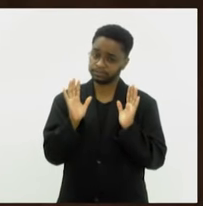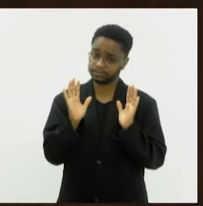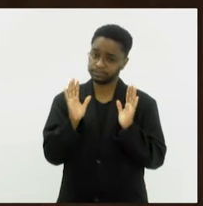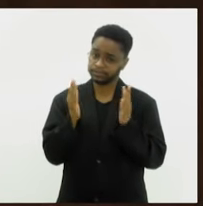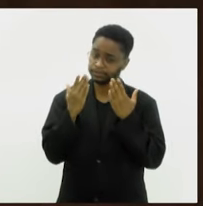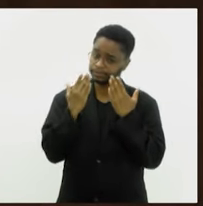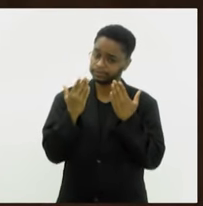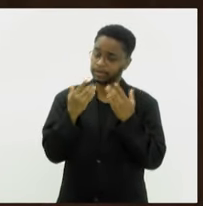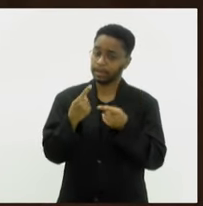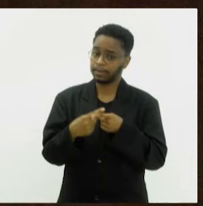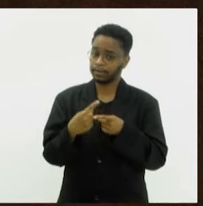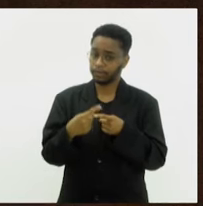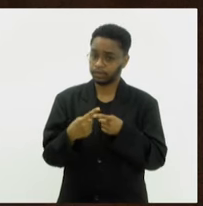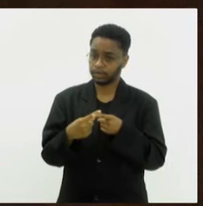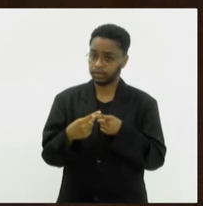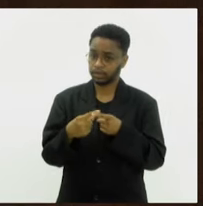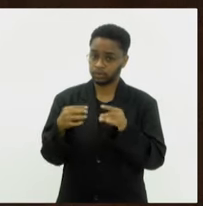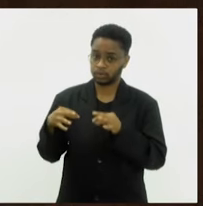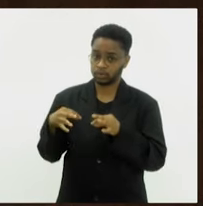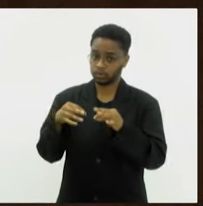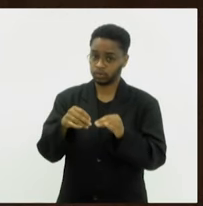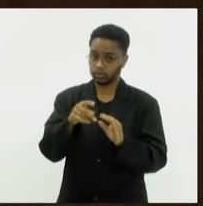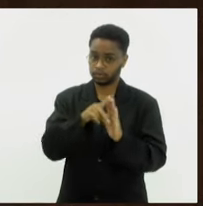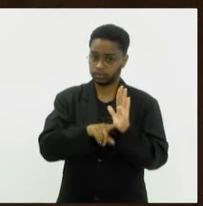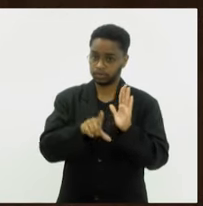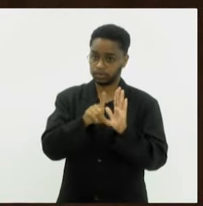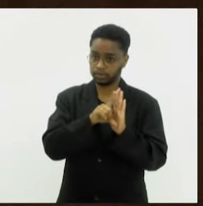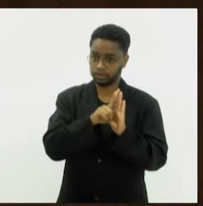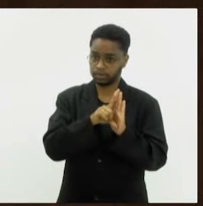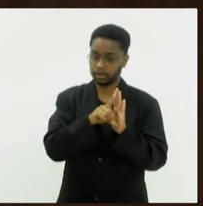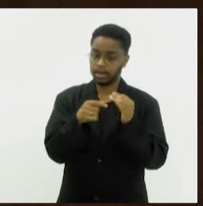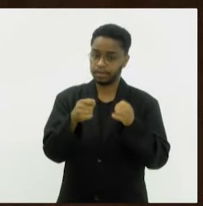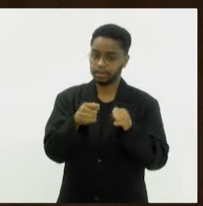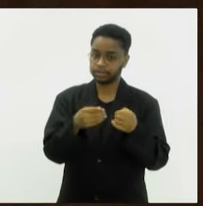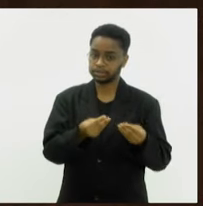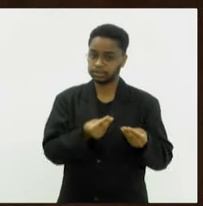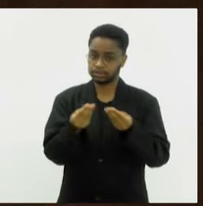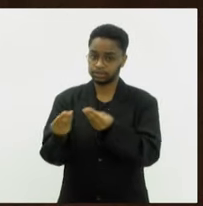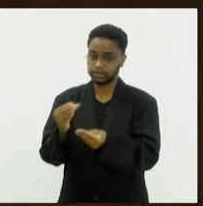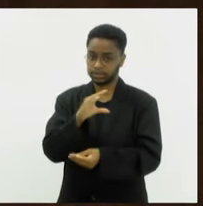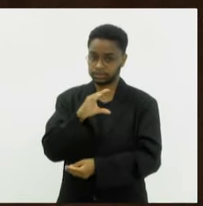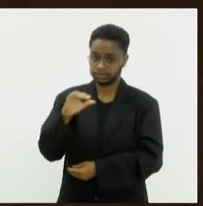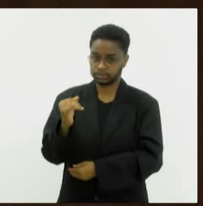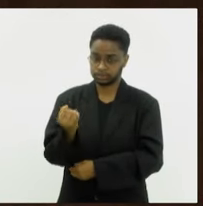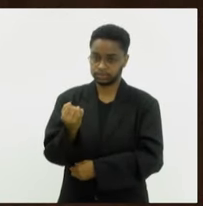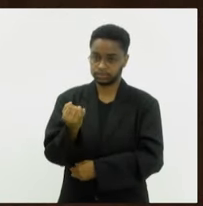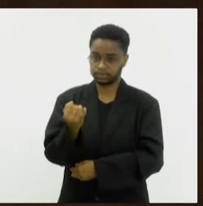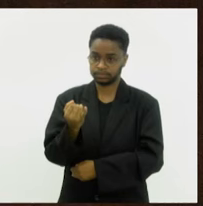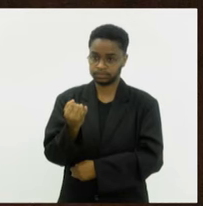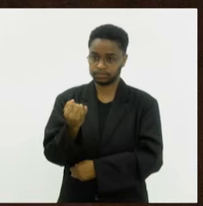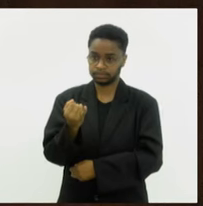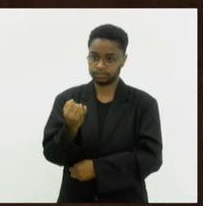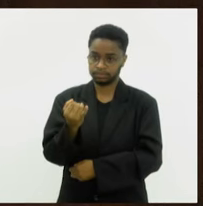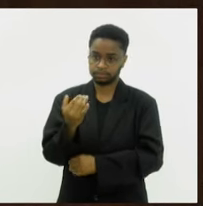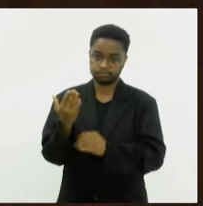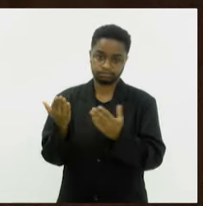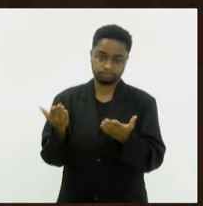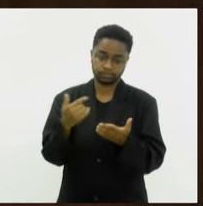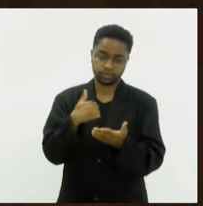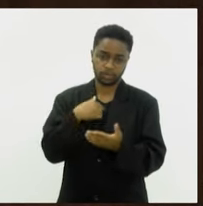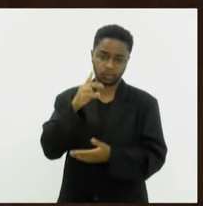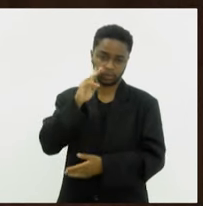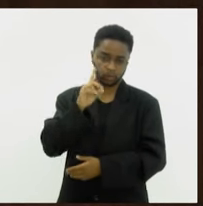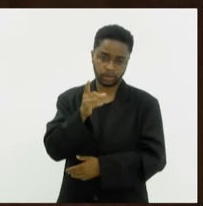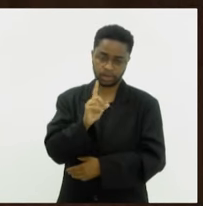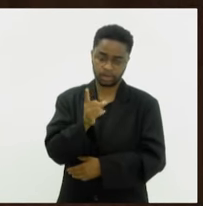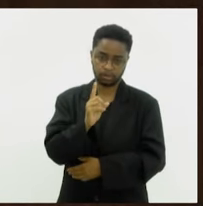porque todo projeto passa pela CCJ. Eu não tenho